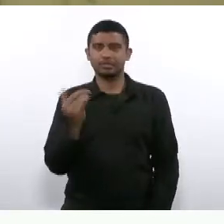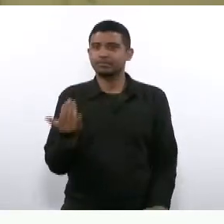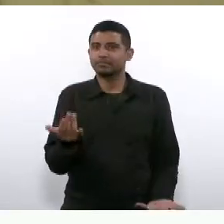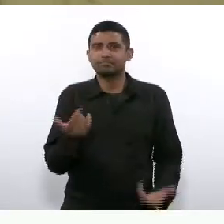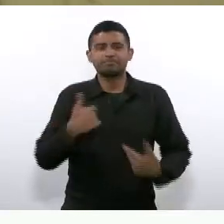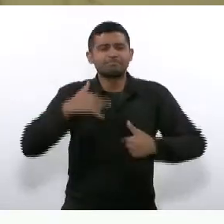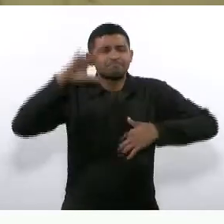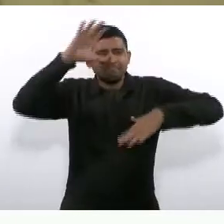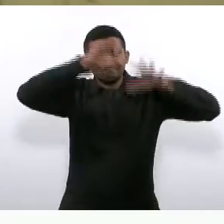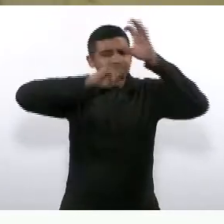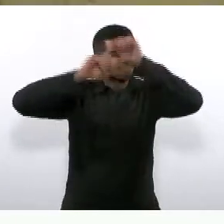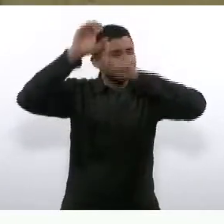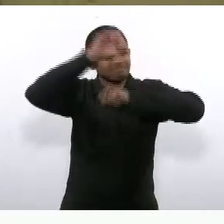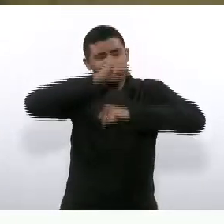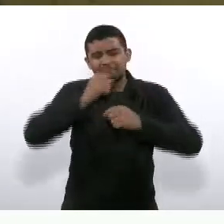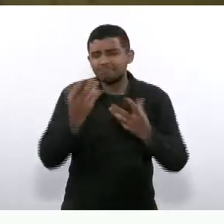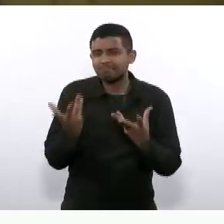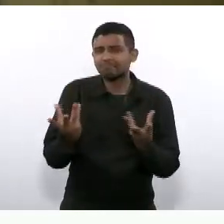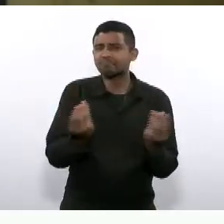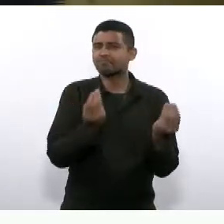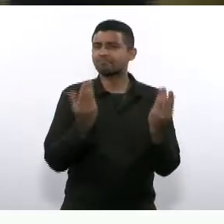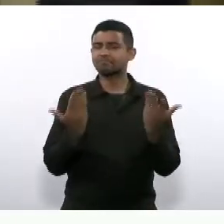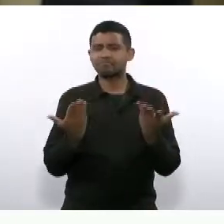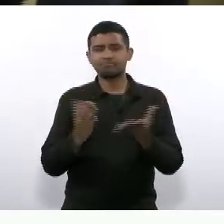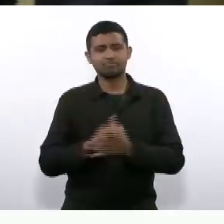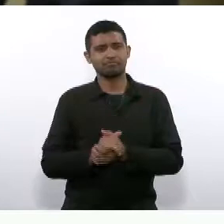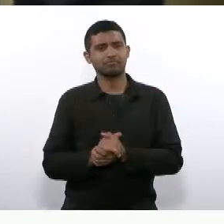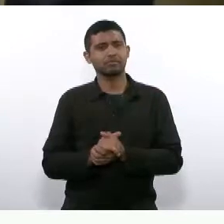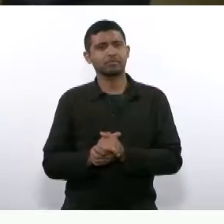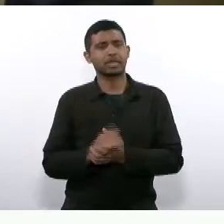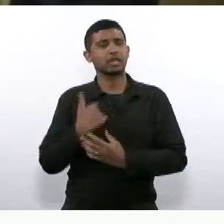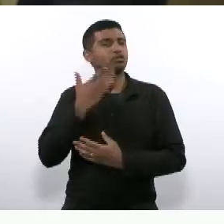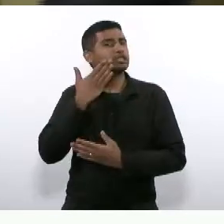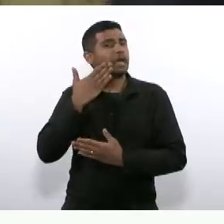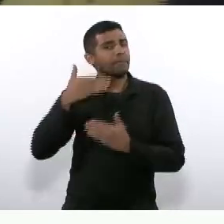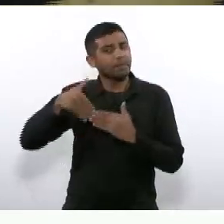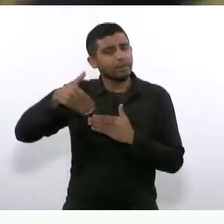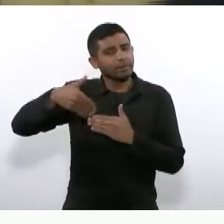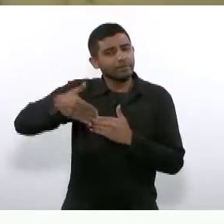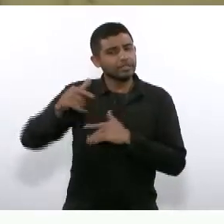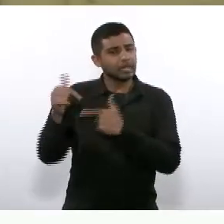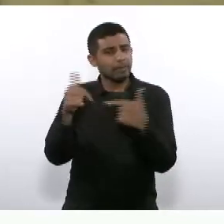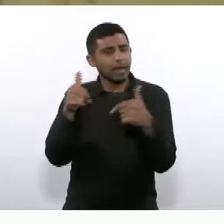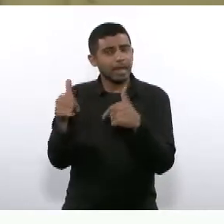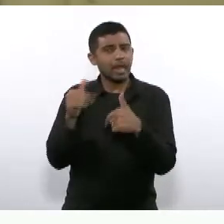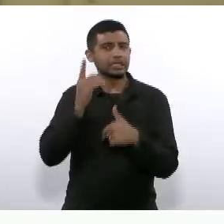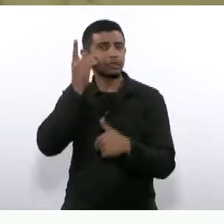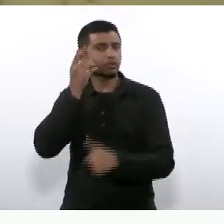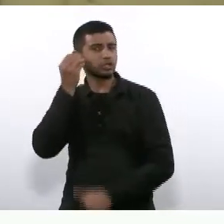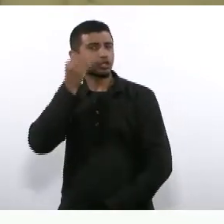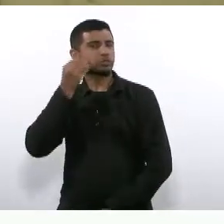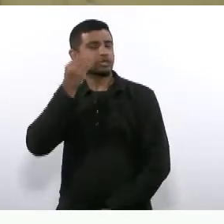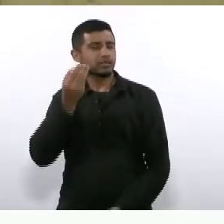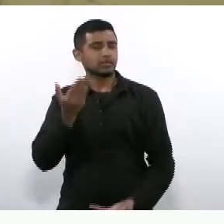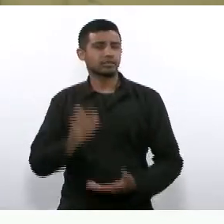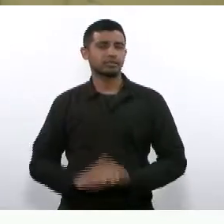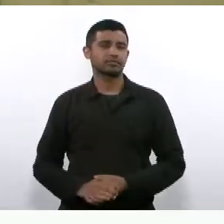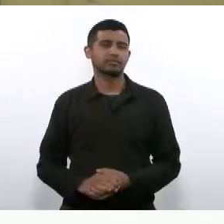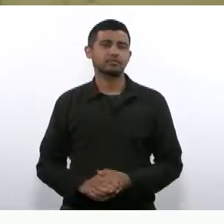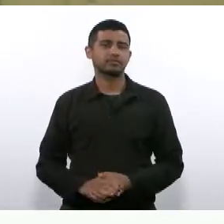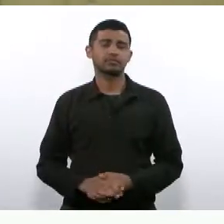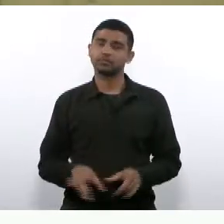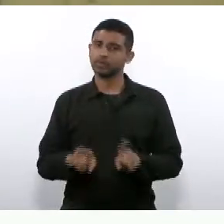um aprendizado, né, um aprendizado de atuação parlamentar, né,